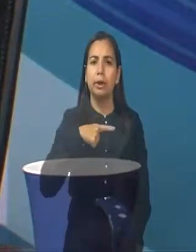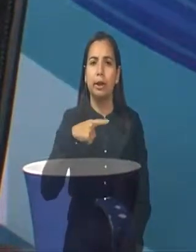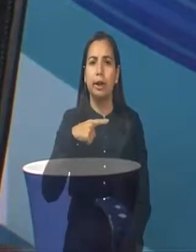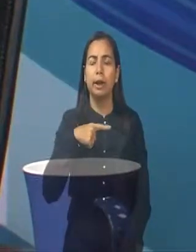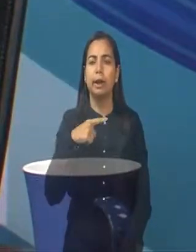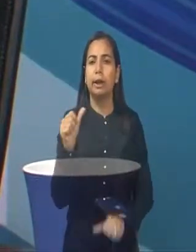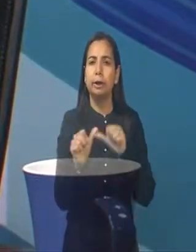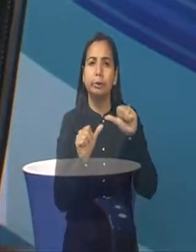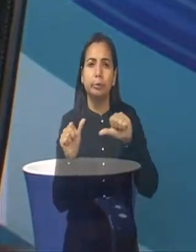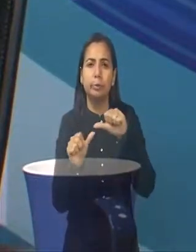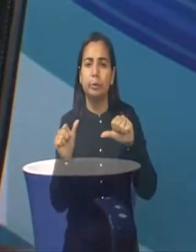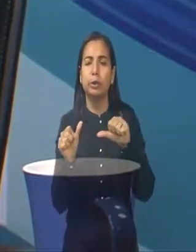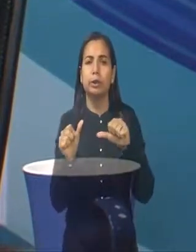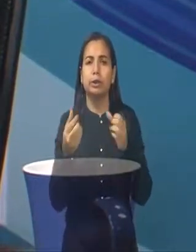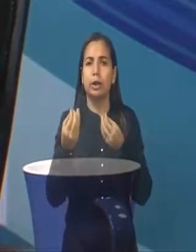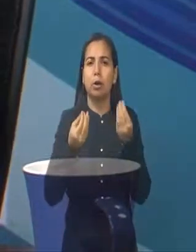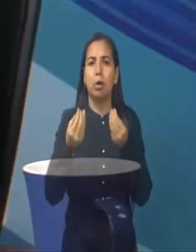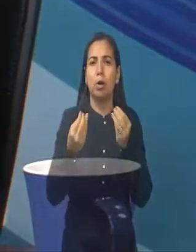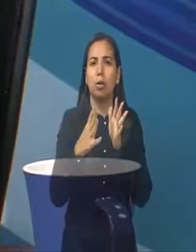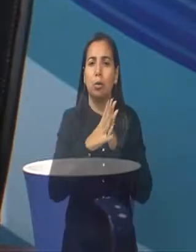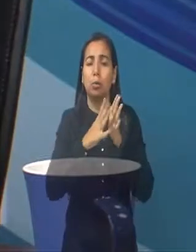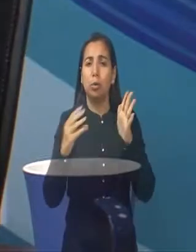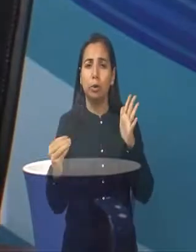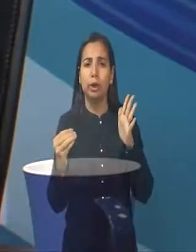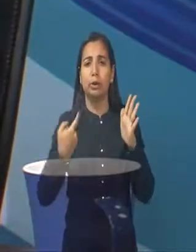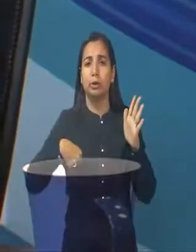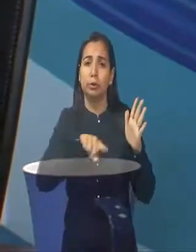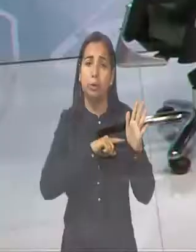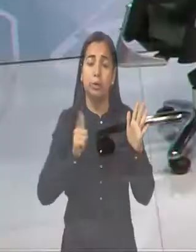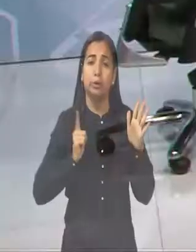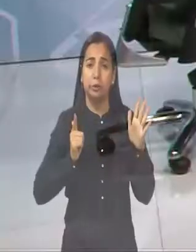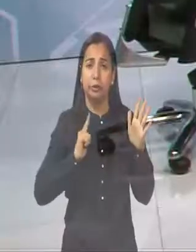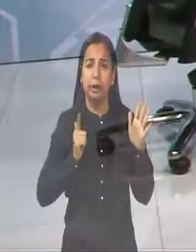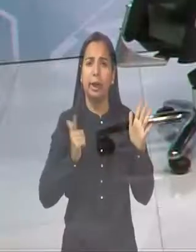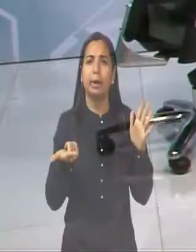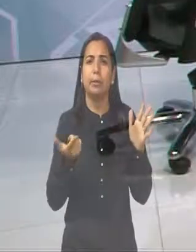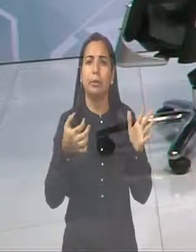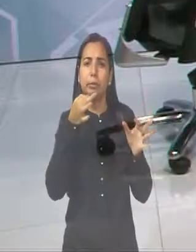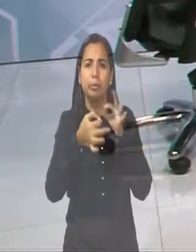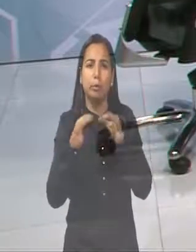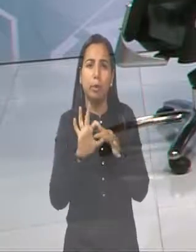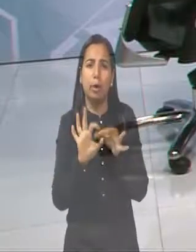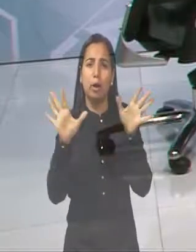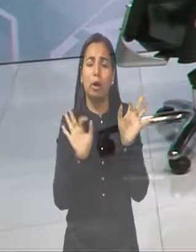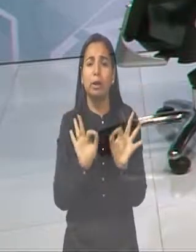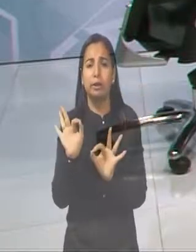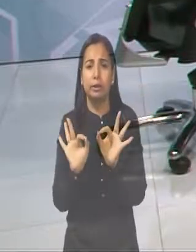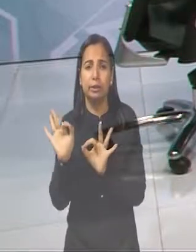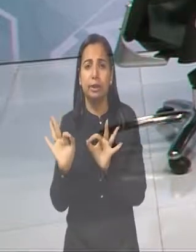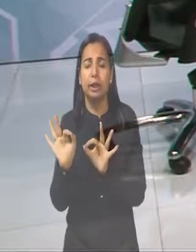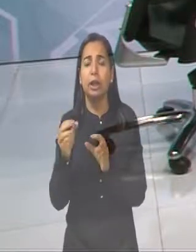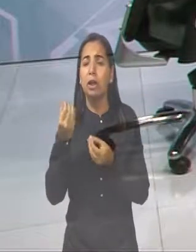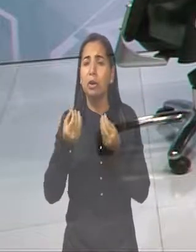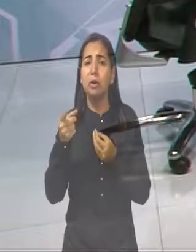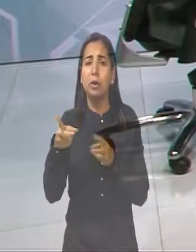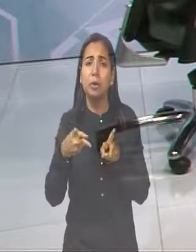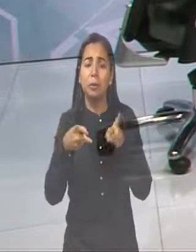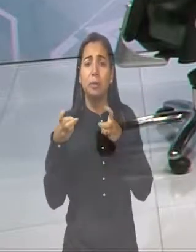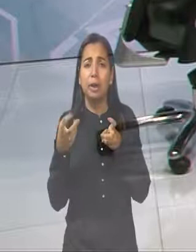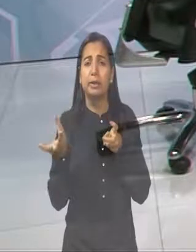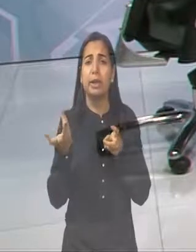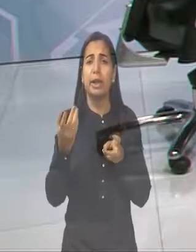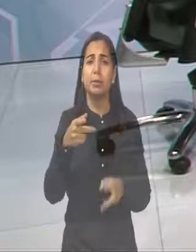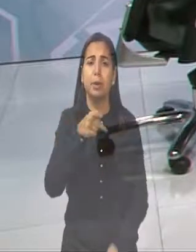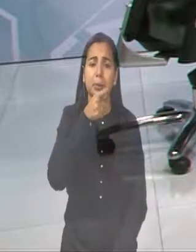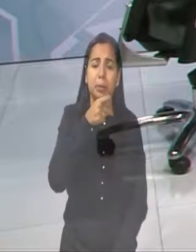distorções pelo modelo em que nós estamos, que a nossa democracia está organizada sob o ponto de vista dos